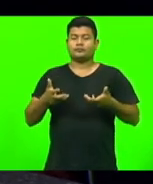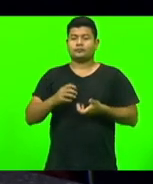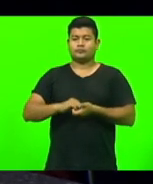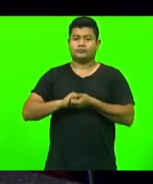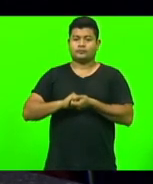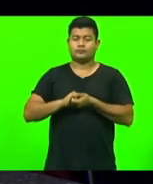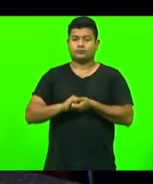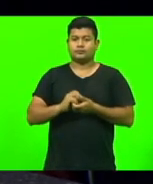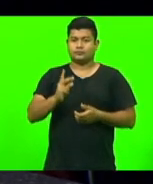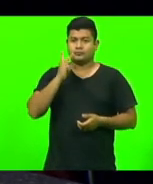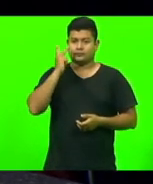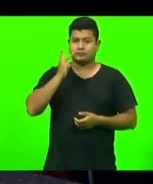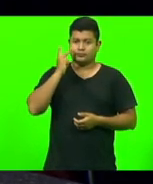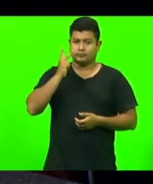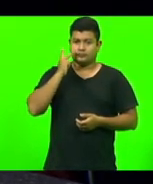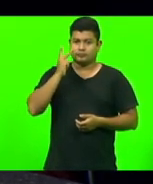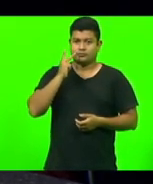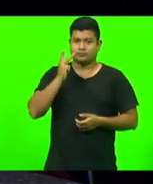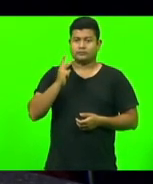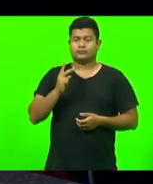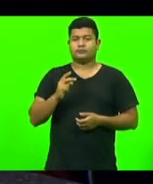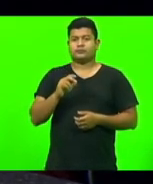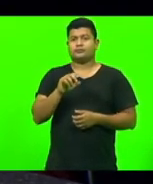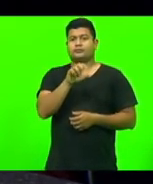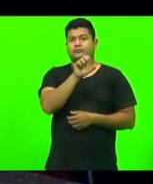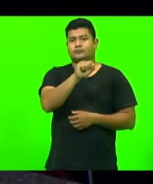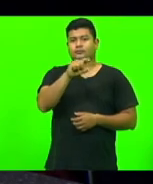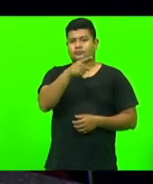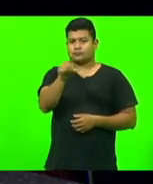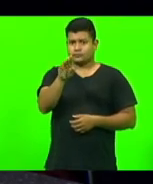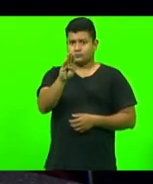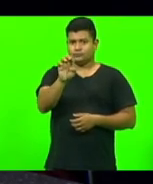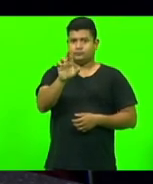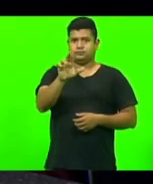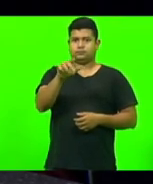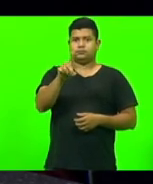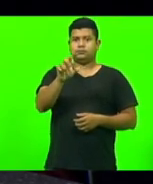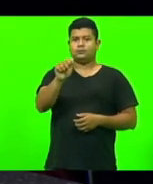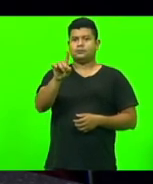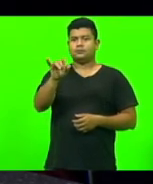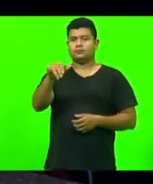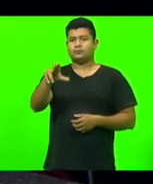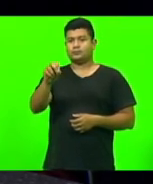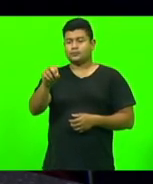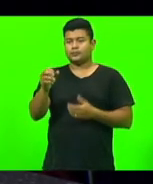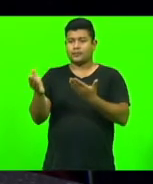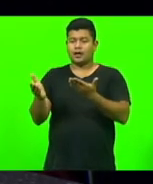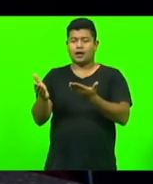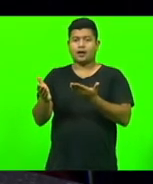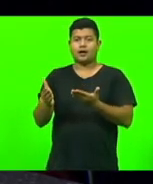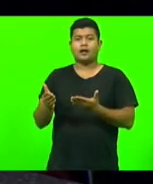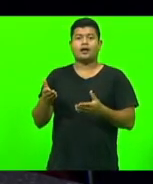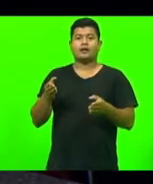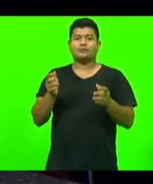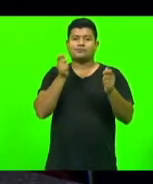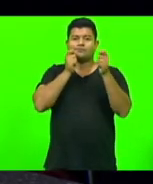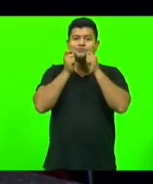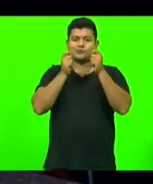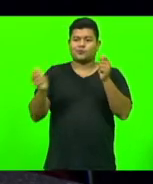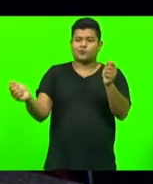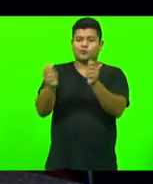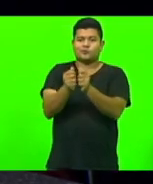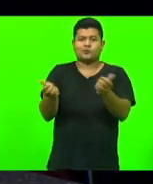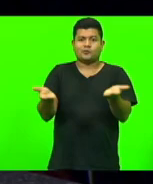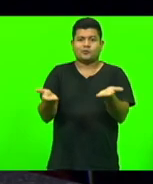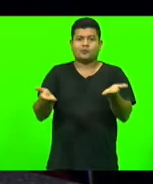as vereadoras de São Bernardino, em nome da presidente da Câmara, Marivani, da assessora que está junto também.